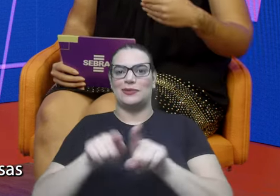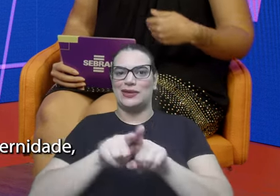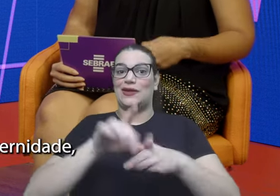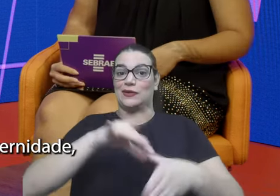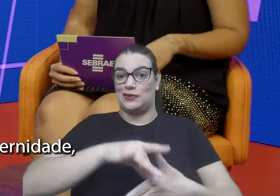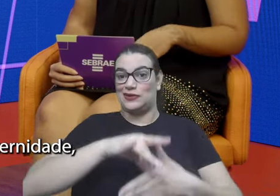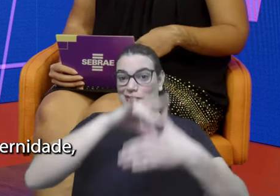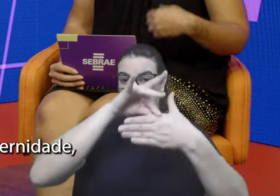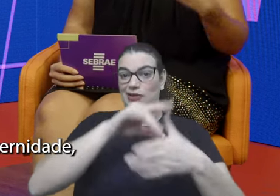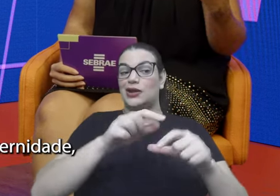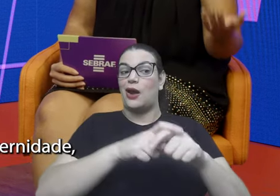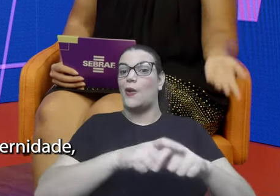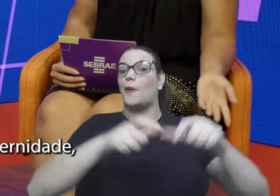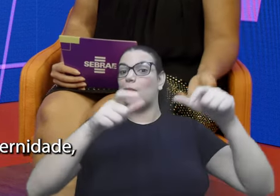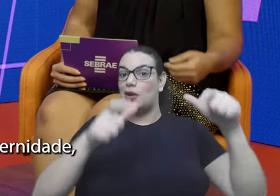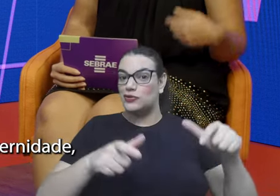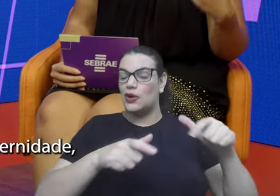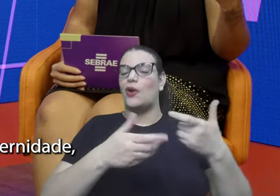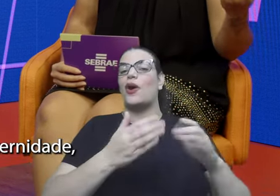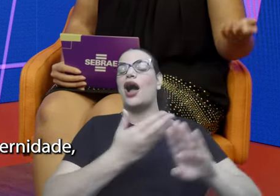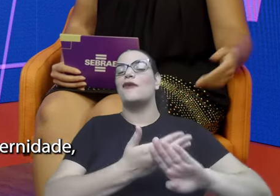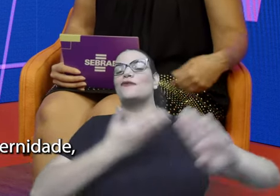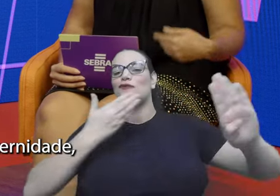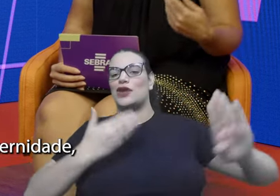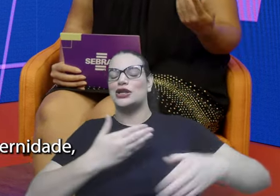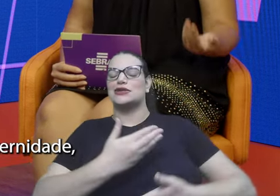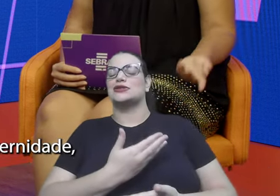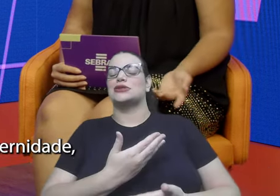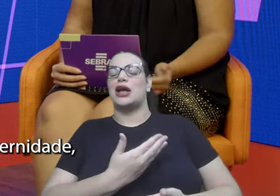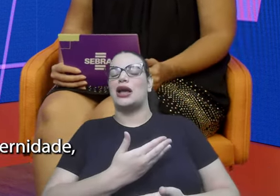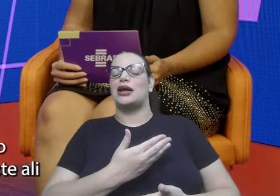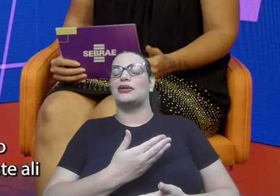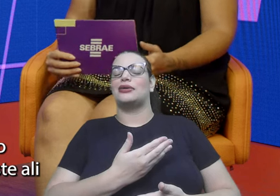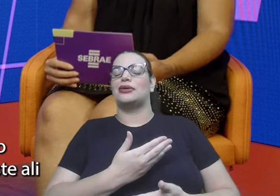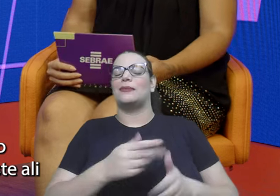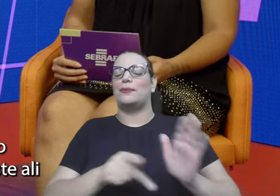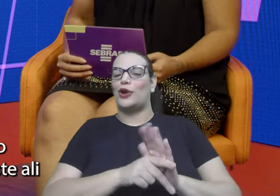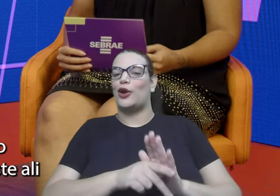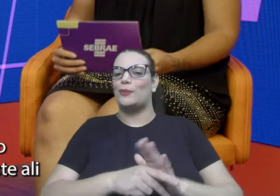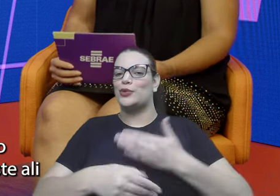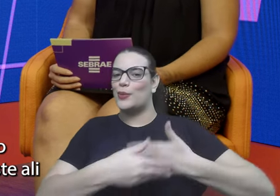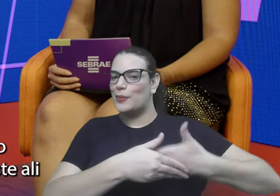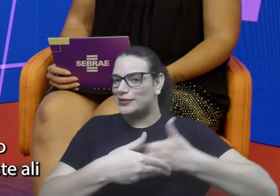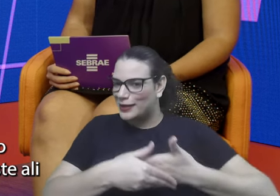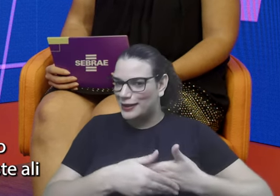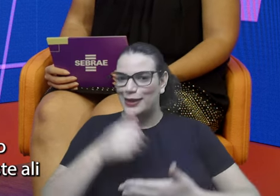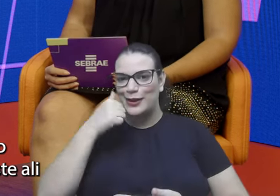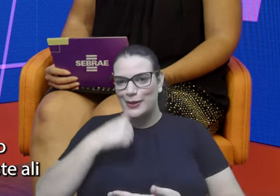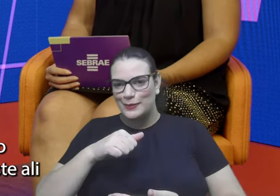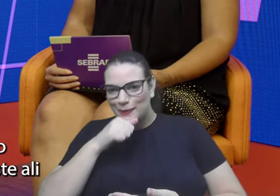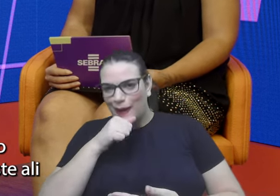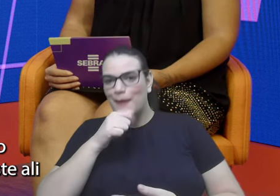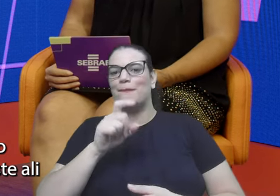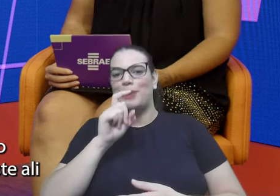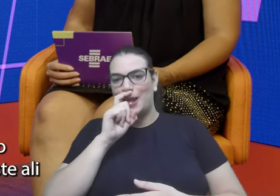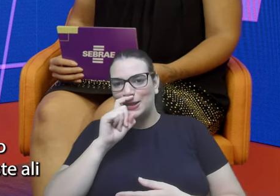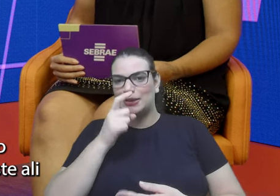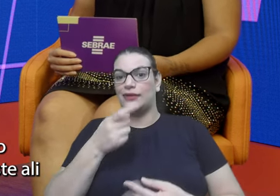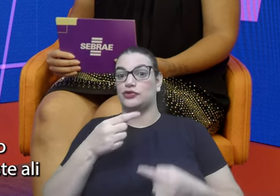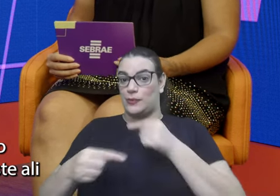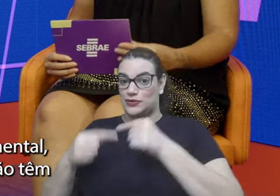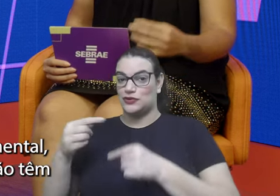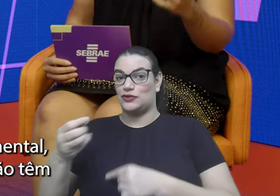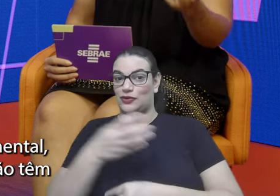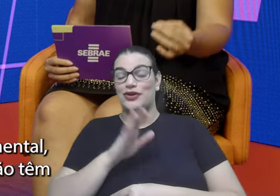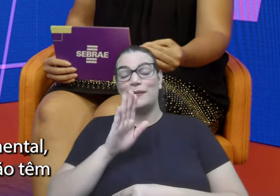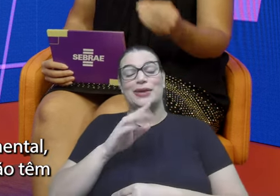de empresas que T aumentado a a licença maternidade a licença paternidade acho que é uma discussão que tá muito atual mas